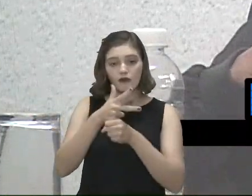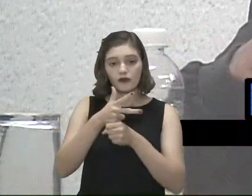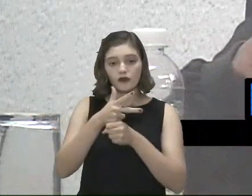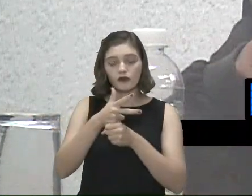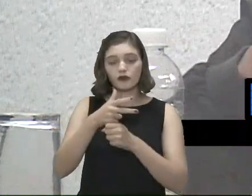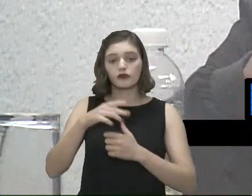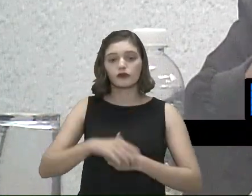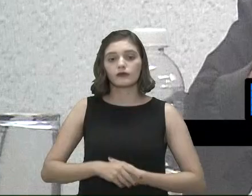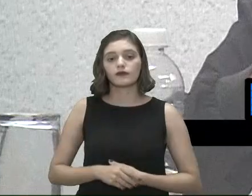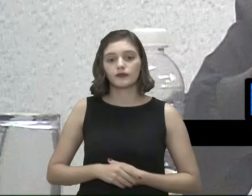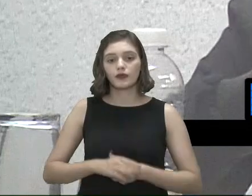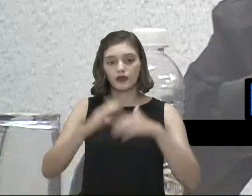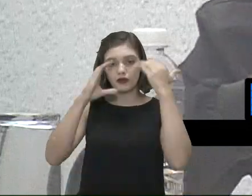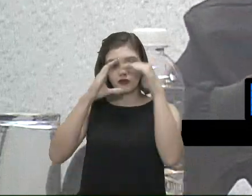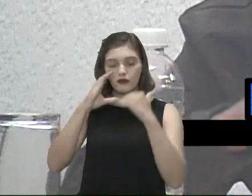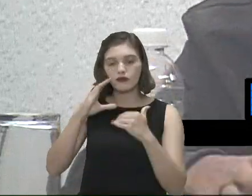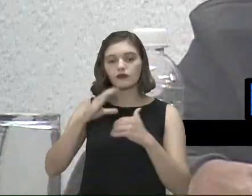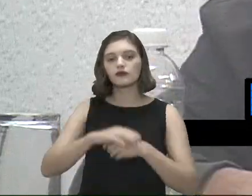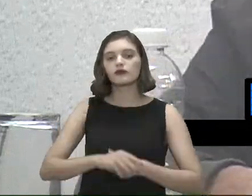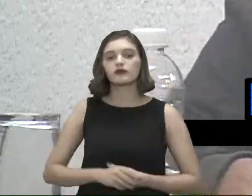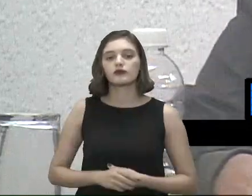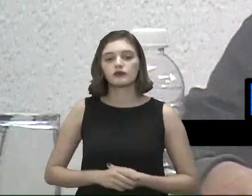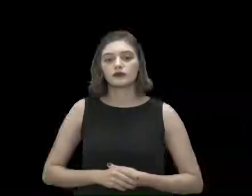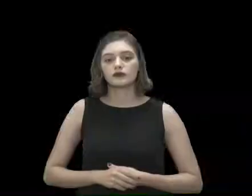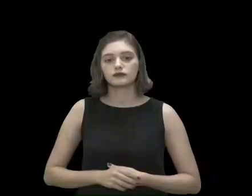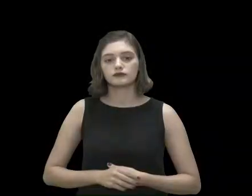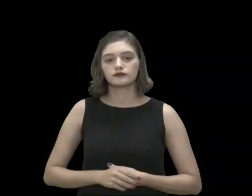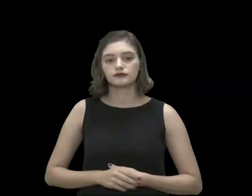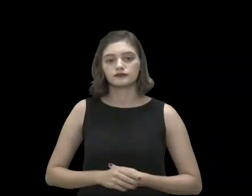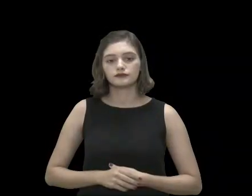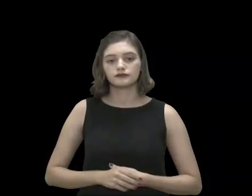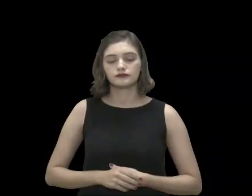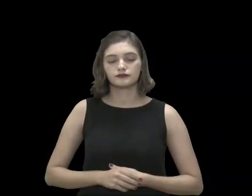Similahá, que enviou para a gente, por favor.